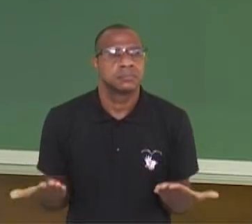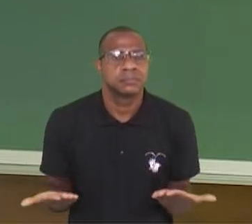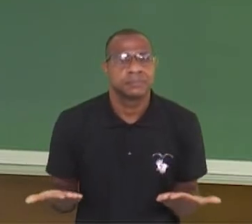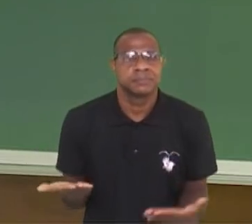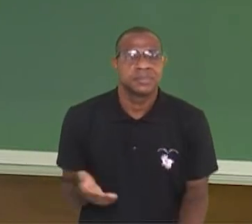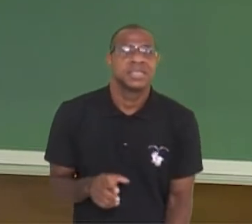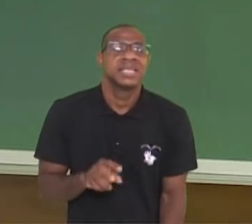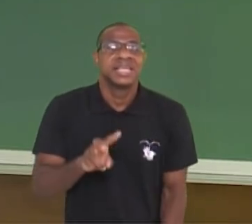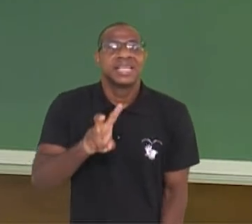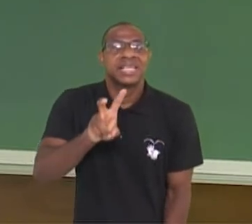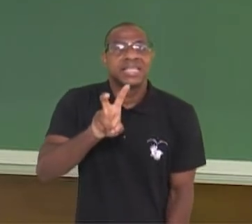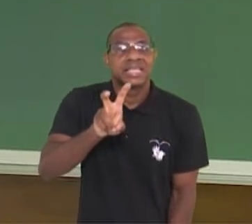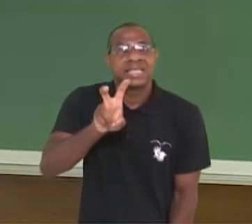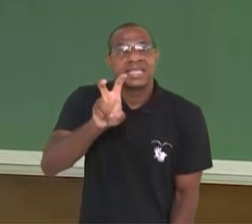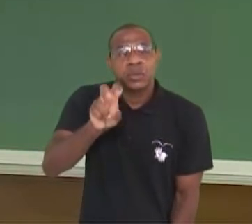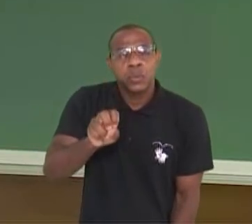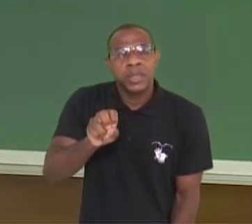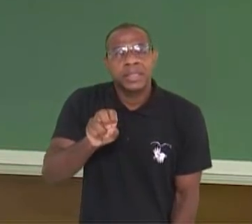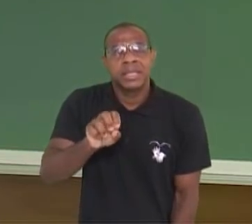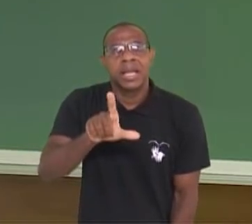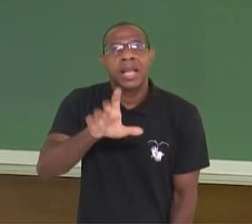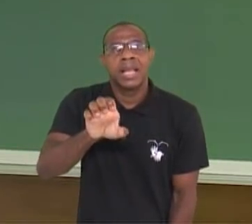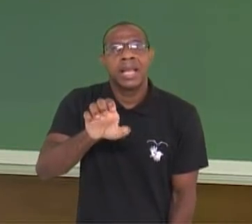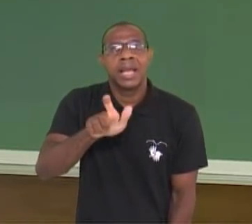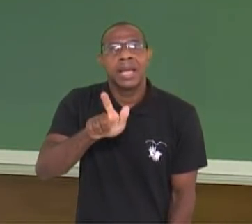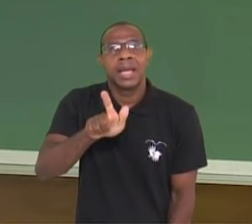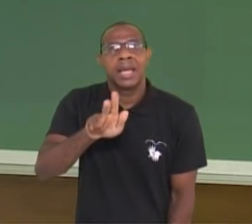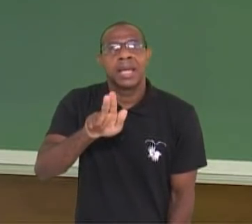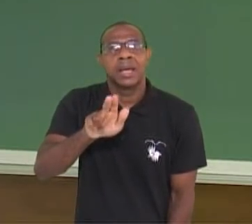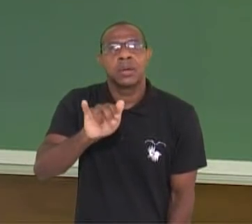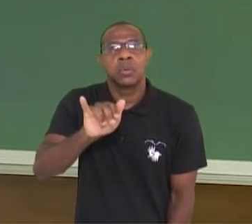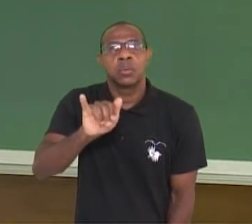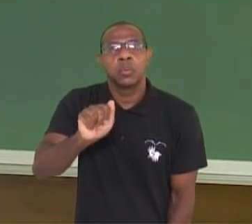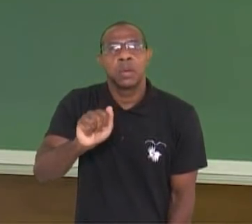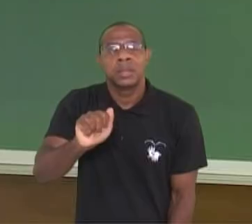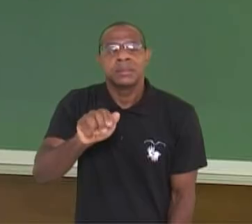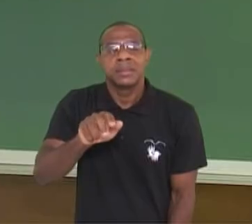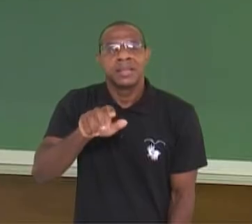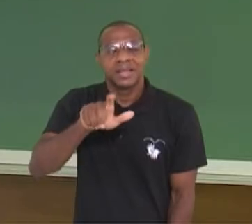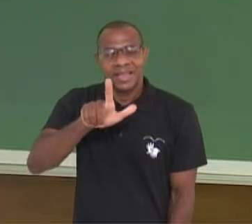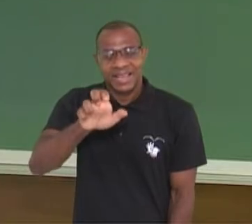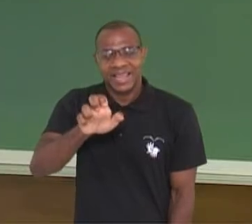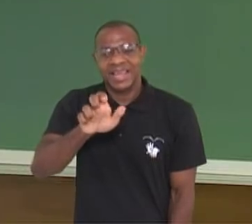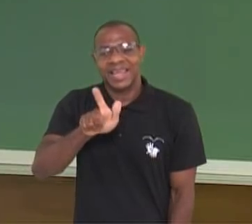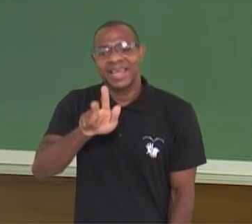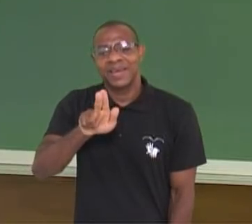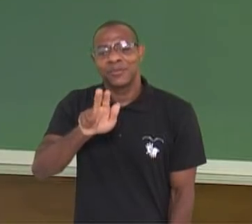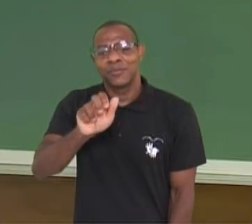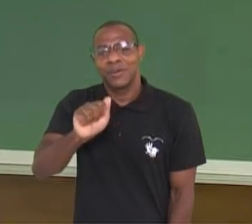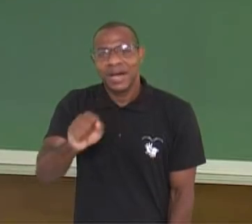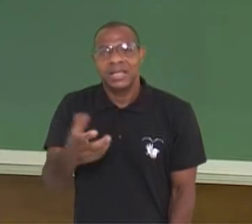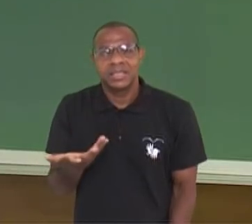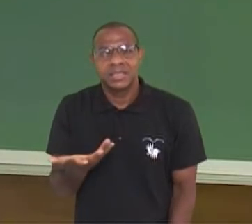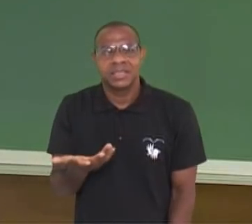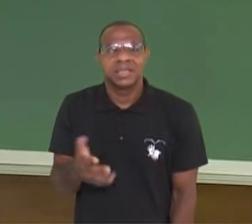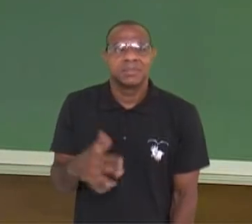50 léguas, dá algo aproximado aí de 240 quilômetros em 4 horas, ou seja,